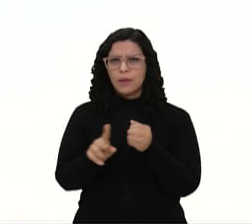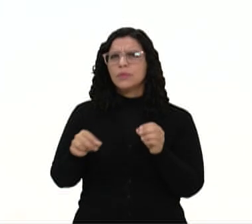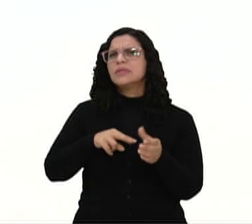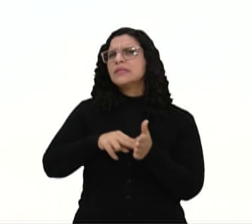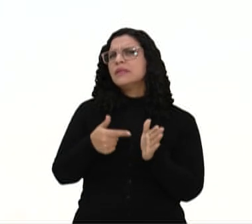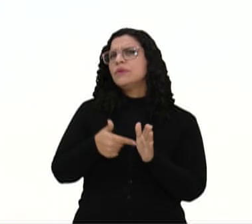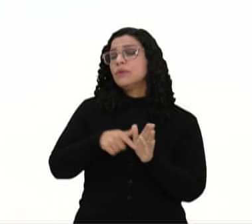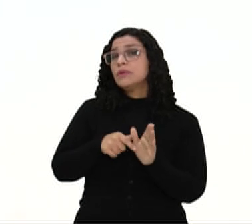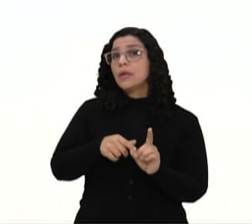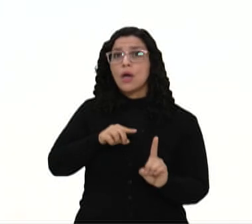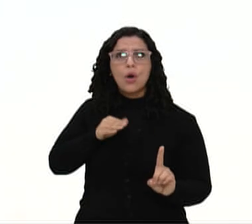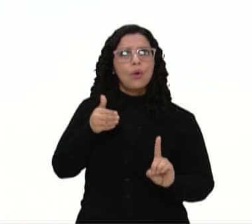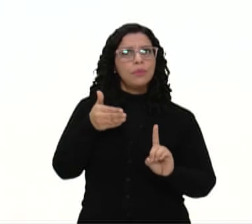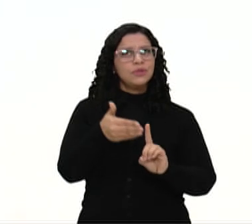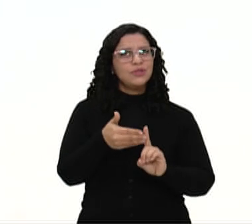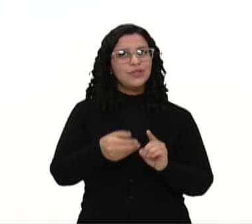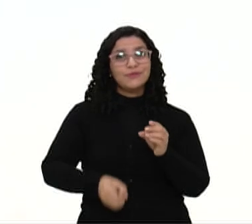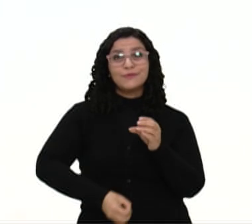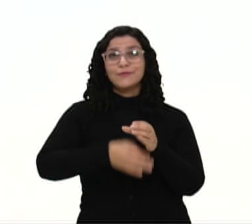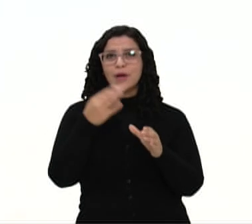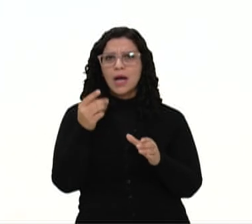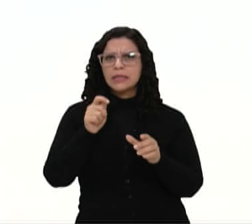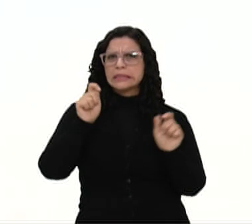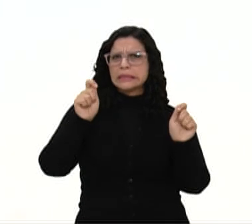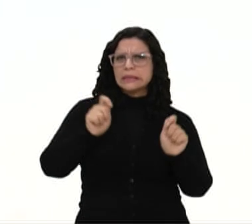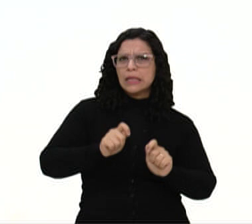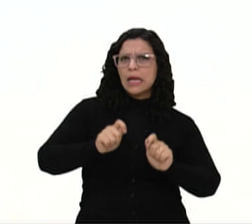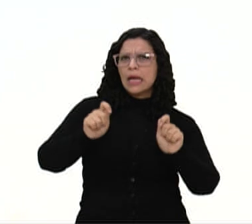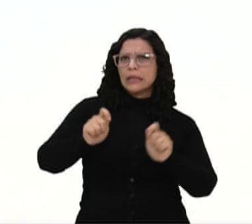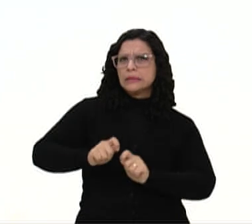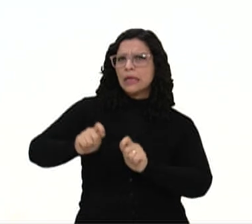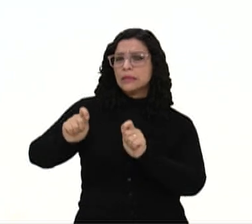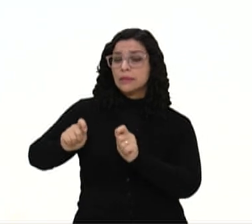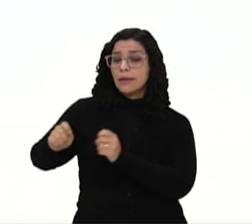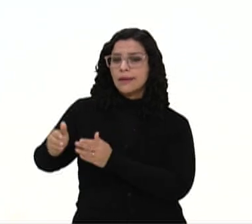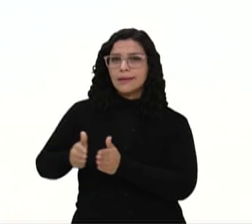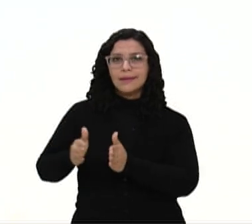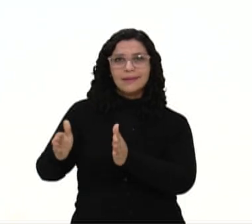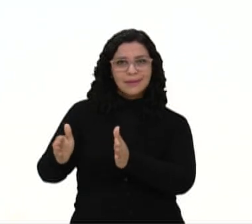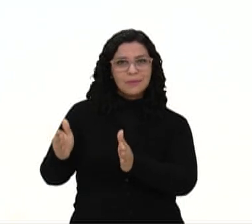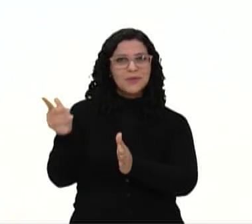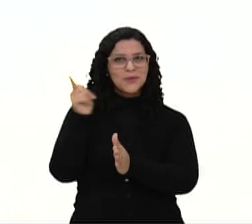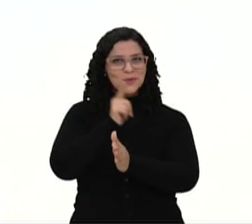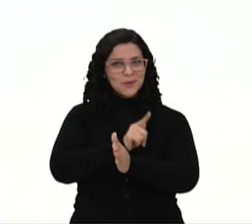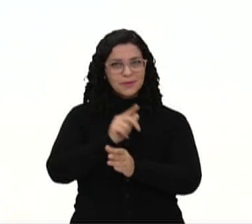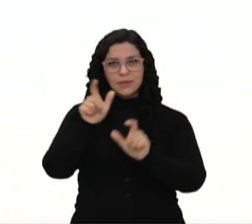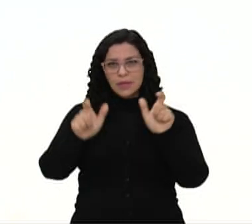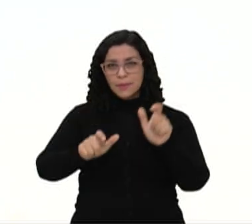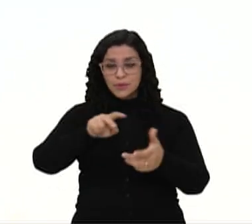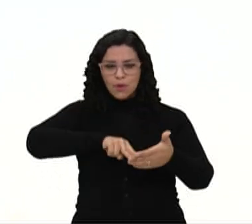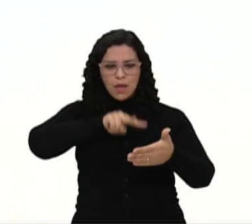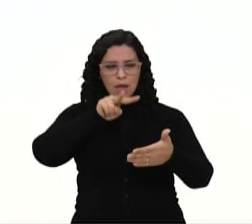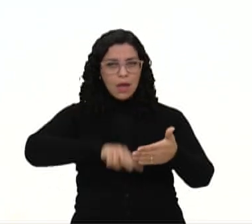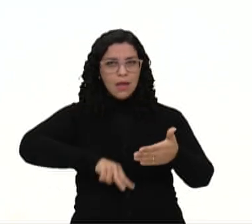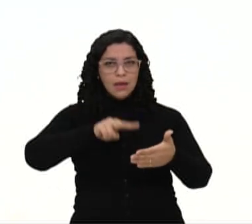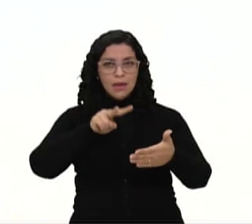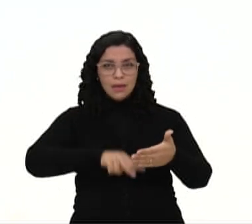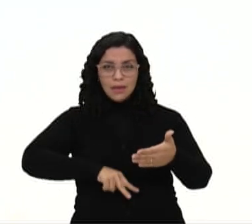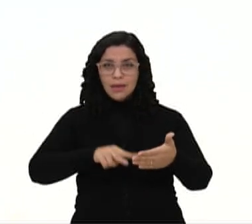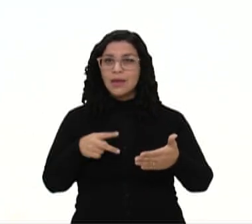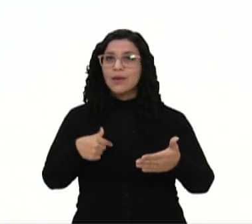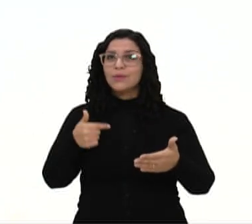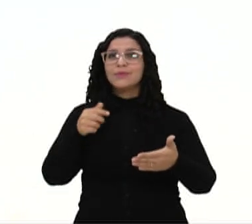de enfatizar as diversas possibilidades de caminhos que podem ter levado o leitor a ler o